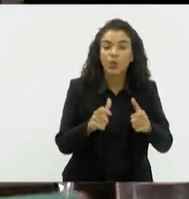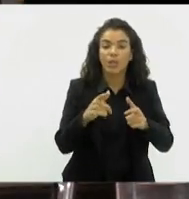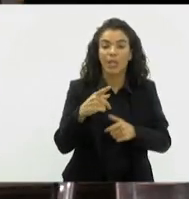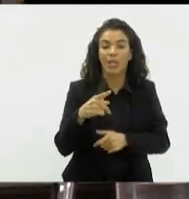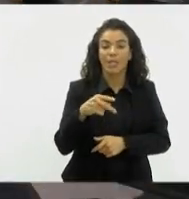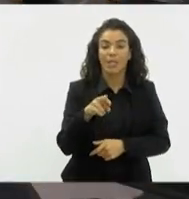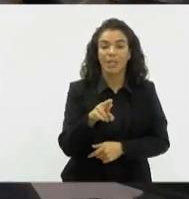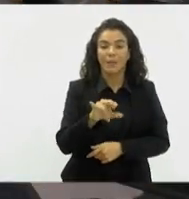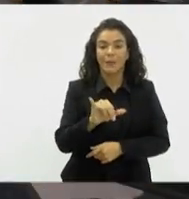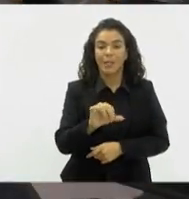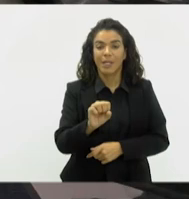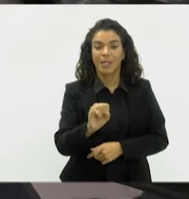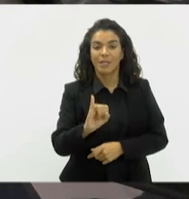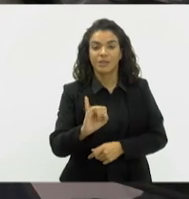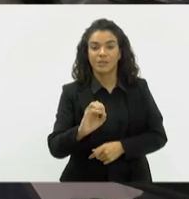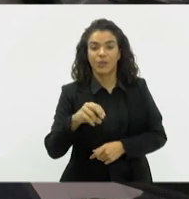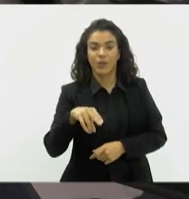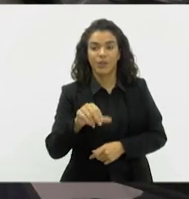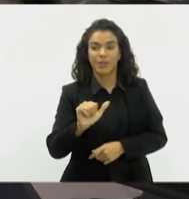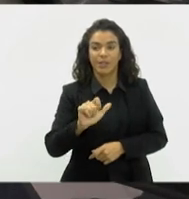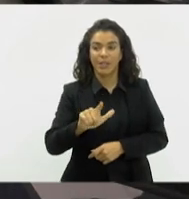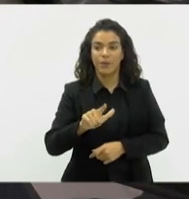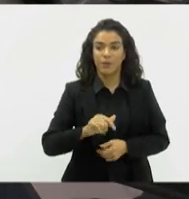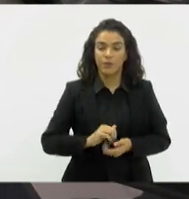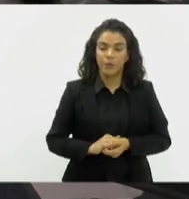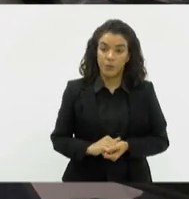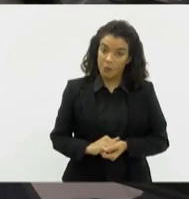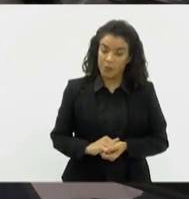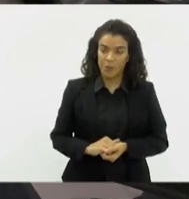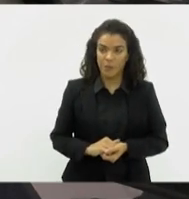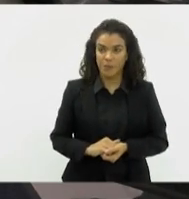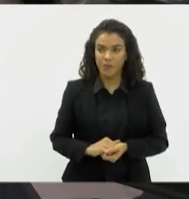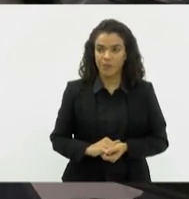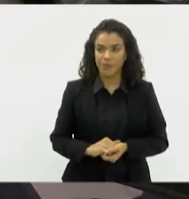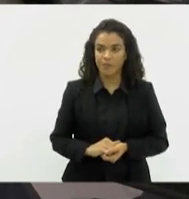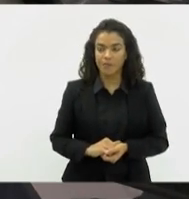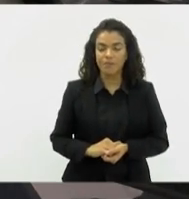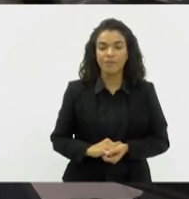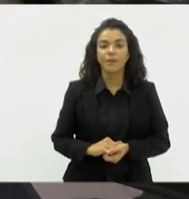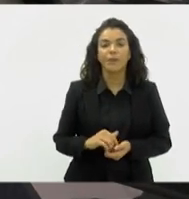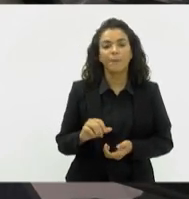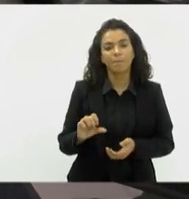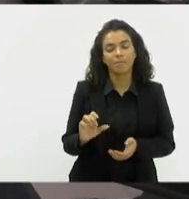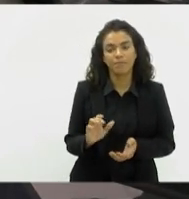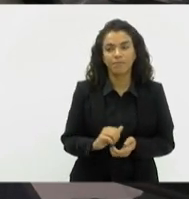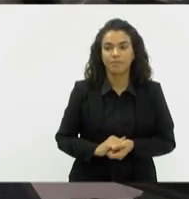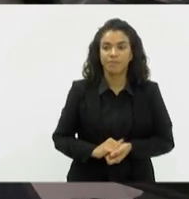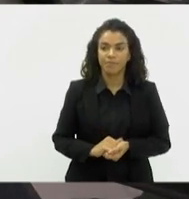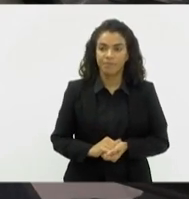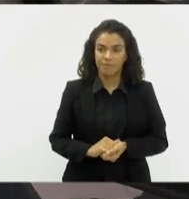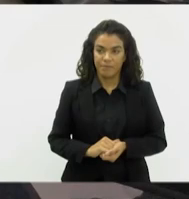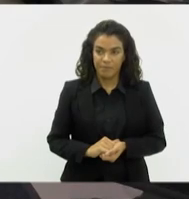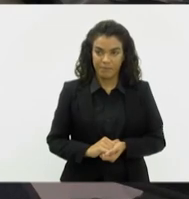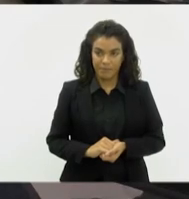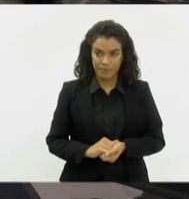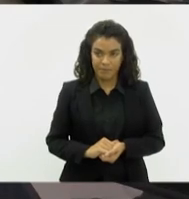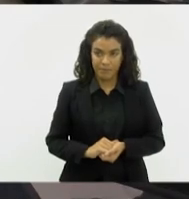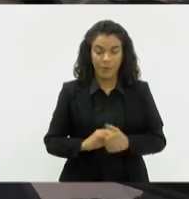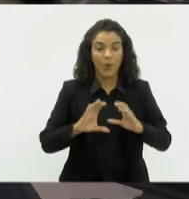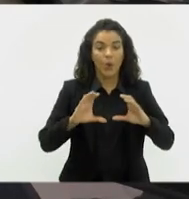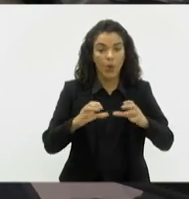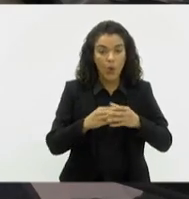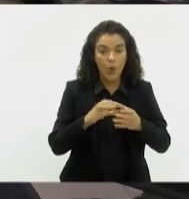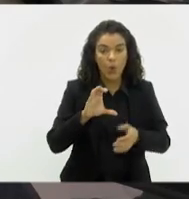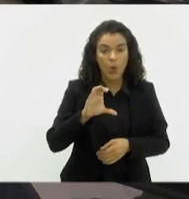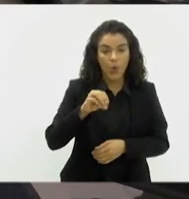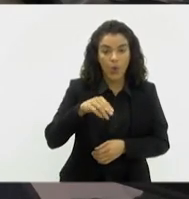Lógico. Na verdade, é a senhora que tem que falar de fato. Primeiro, agradecer. O comitê está